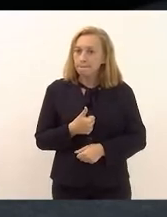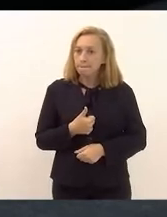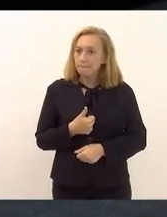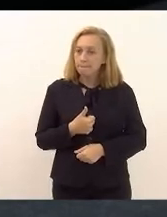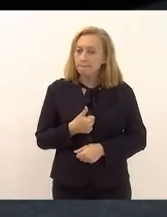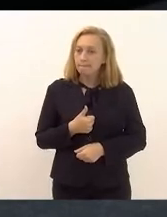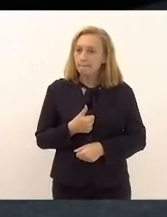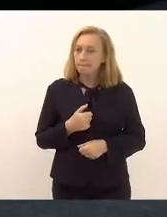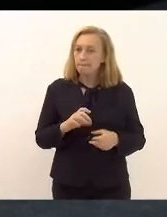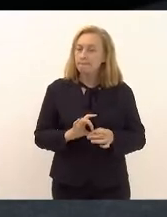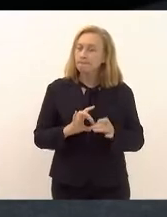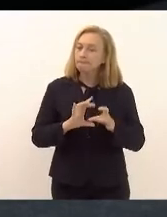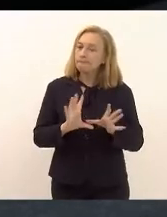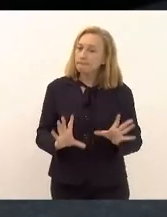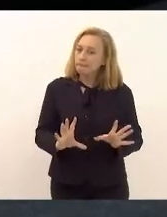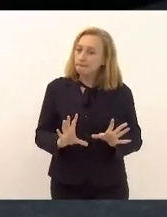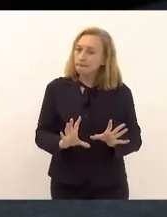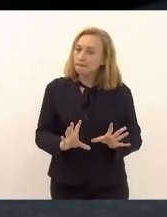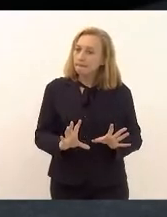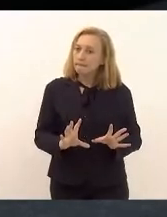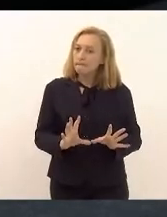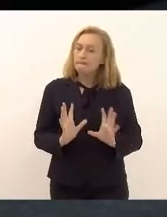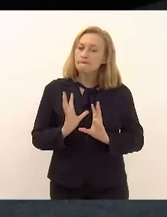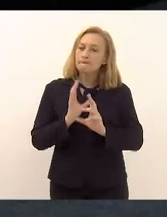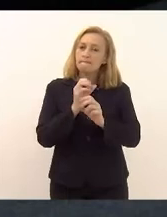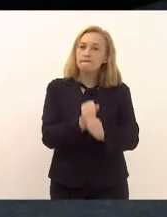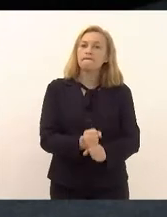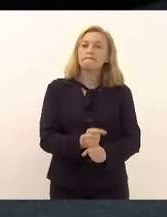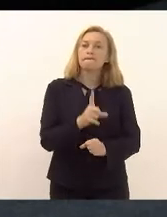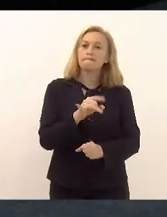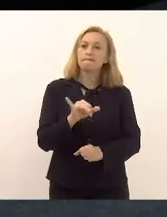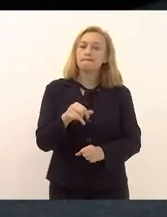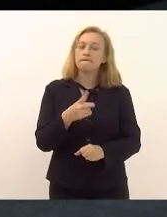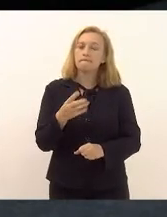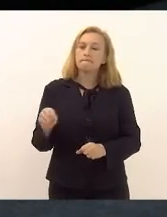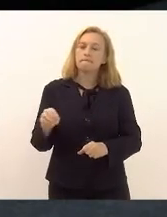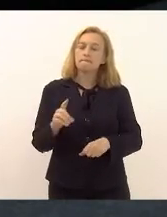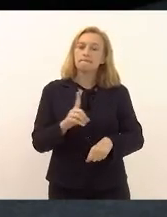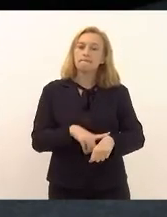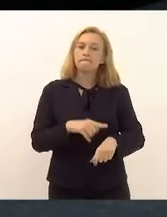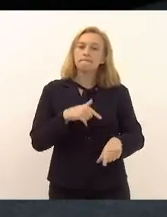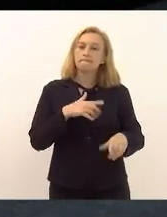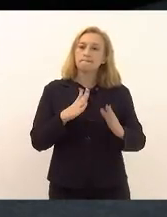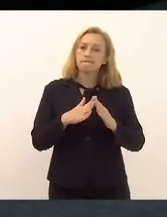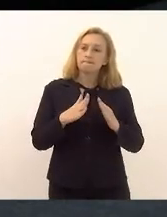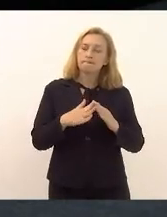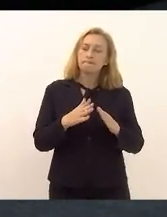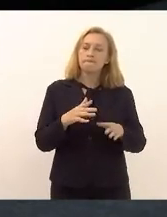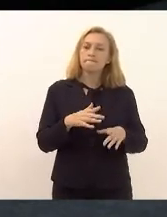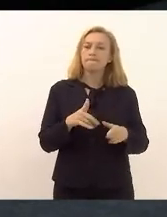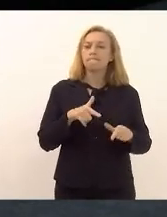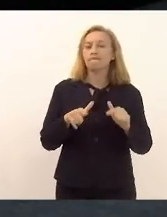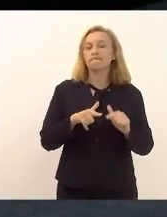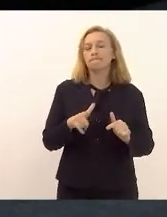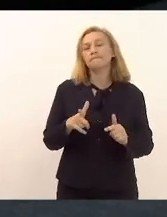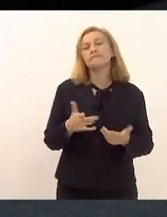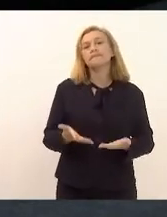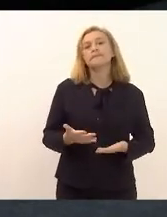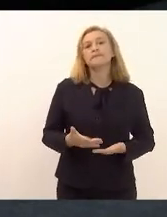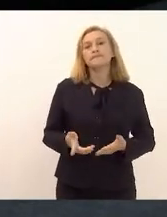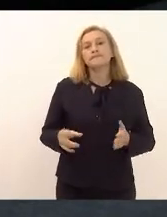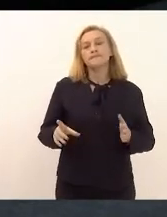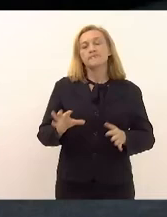é autorizativo e é o cálculo do adicional por tempo de serviço. Assim posto,